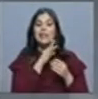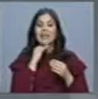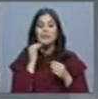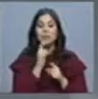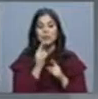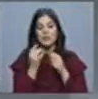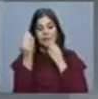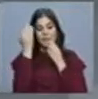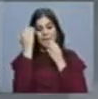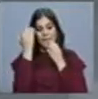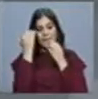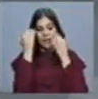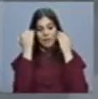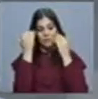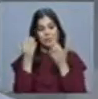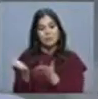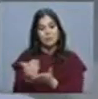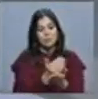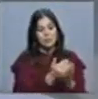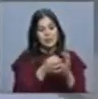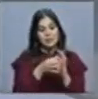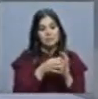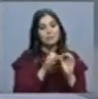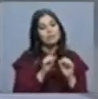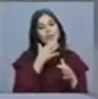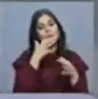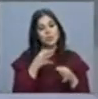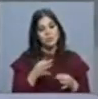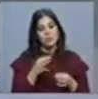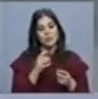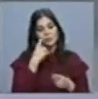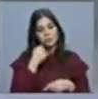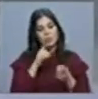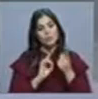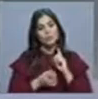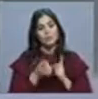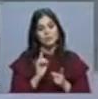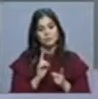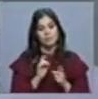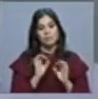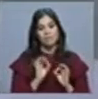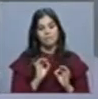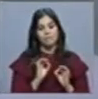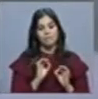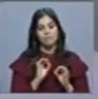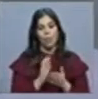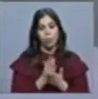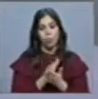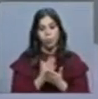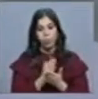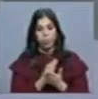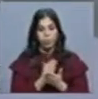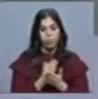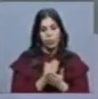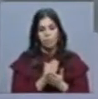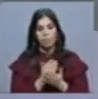dados recolhidos sobre a sua órbita e o seu próprio comportamento mostram que ele está autenticamente a cambalear.